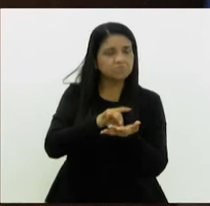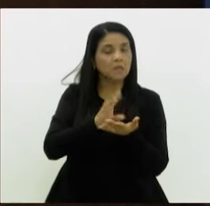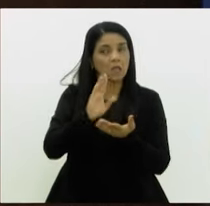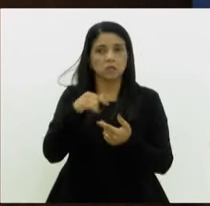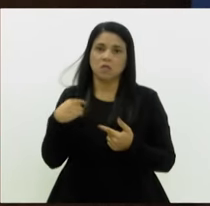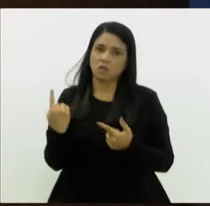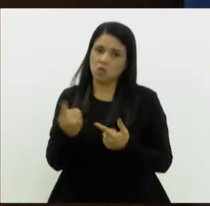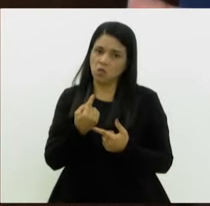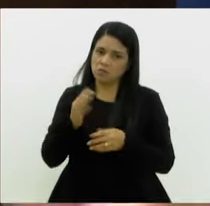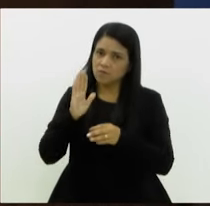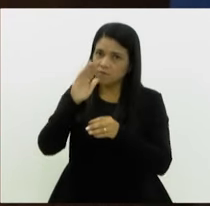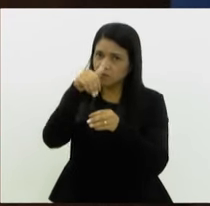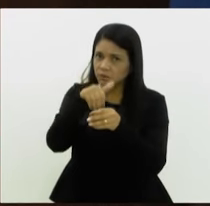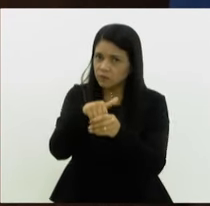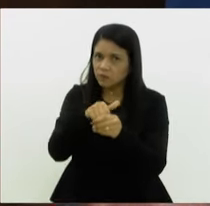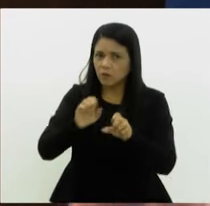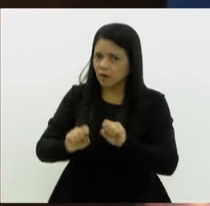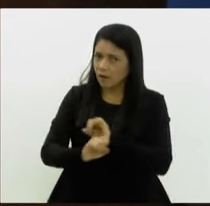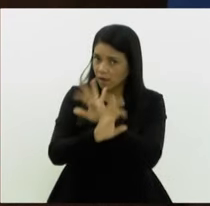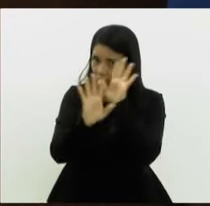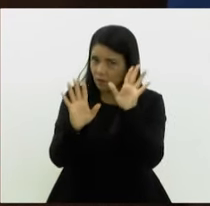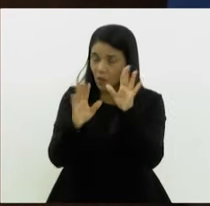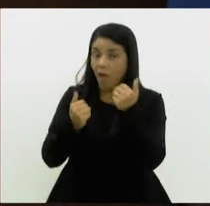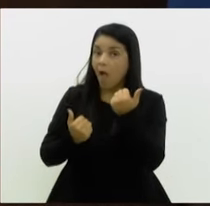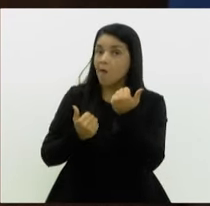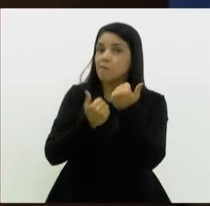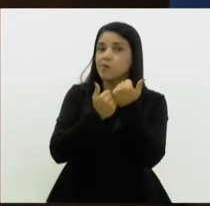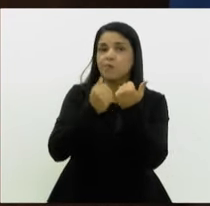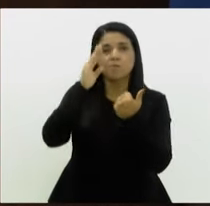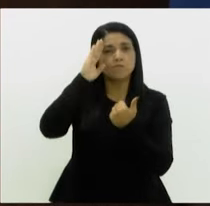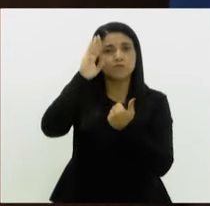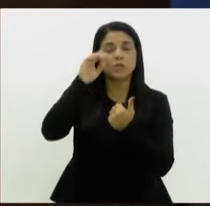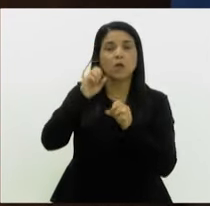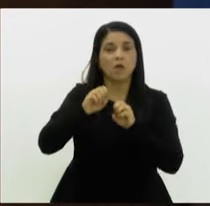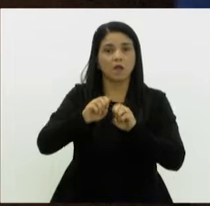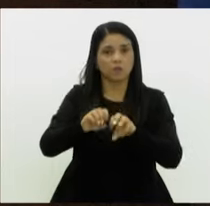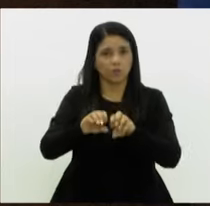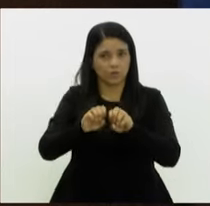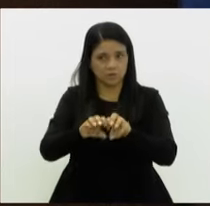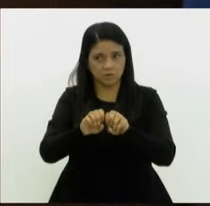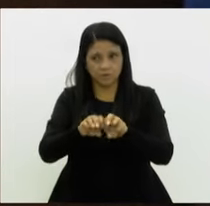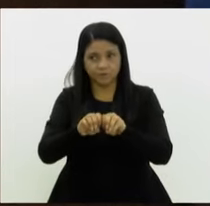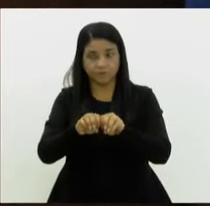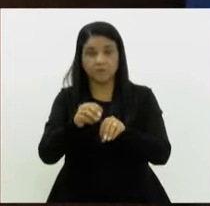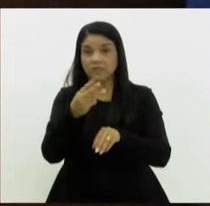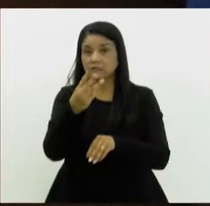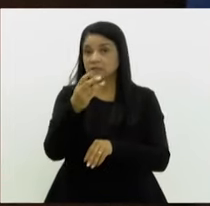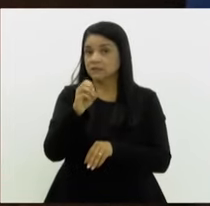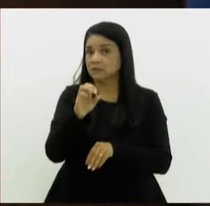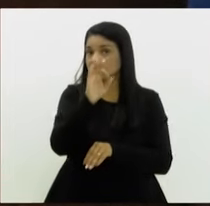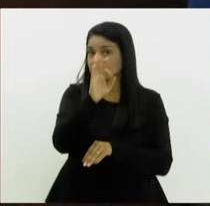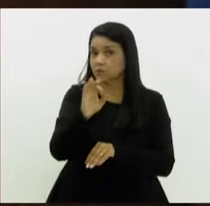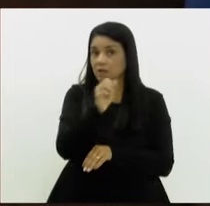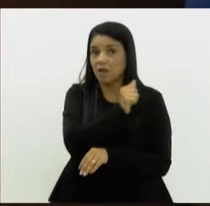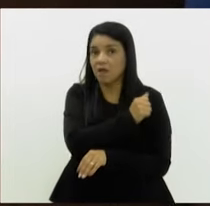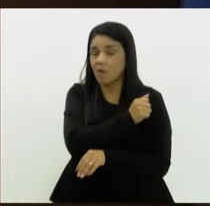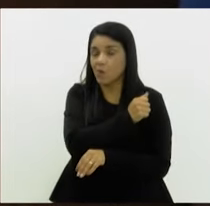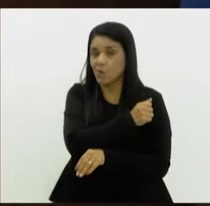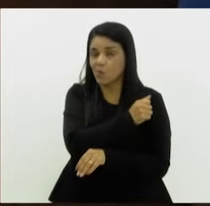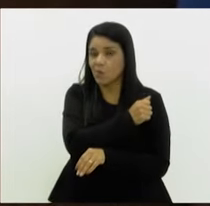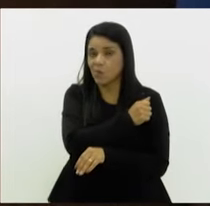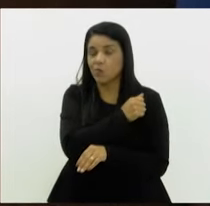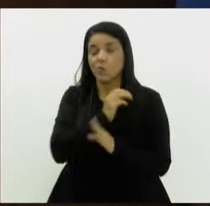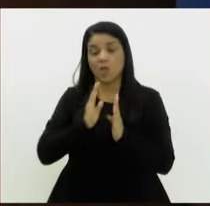aqui em apoio, principalmente à educação, porque nós temos 30% de alunos que estão